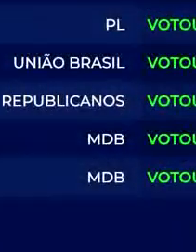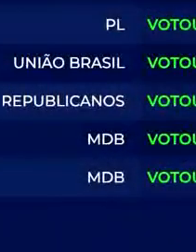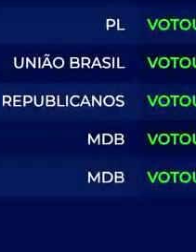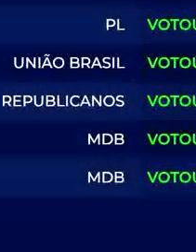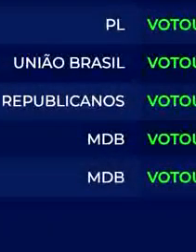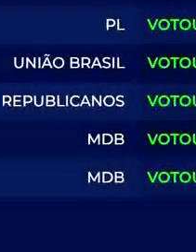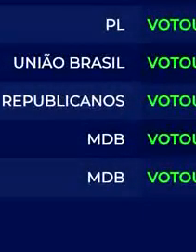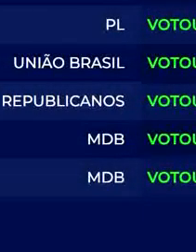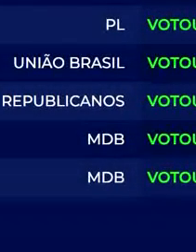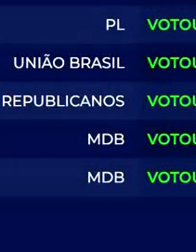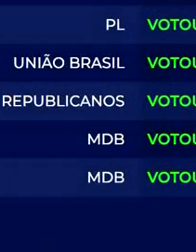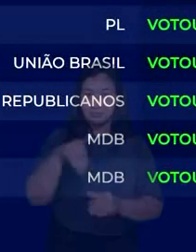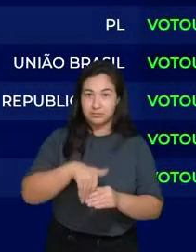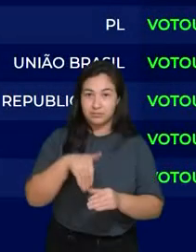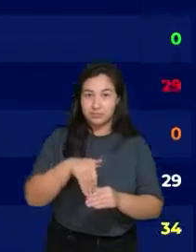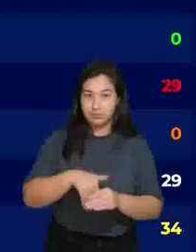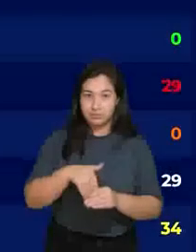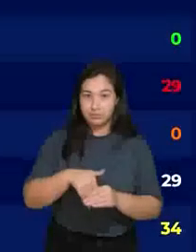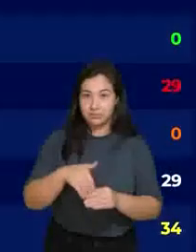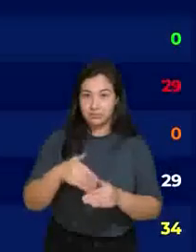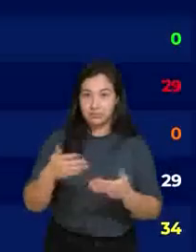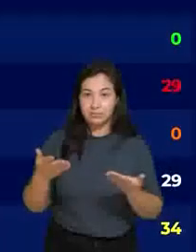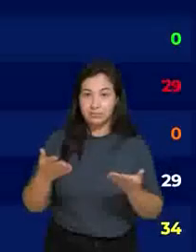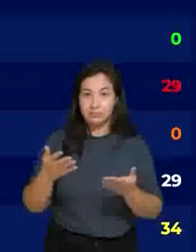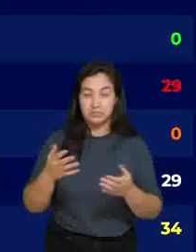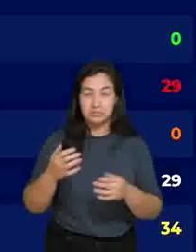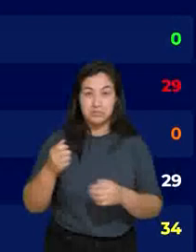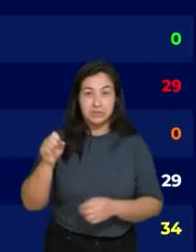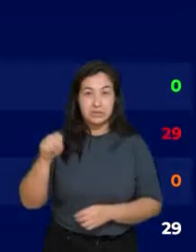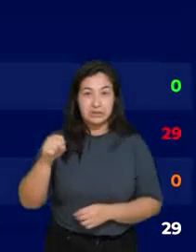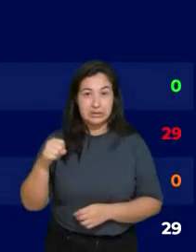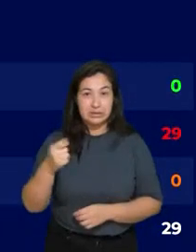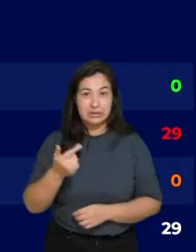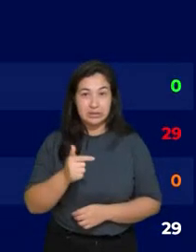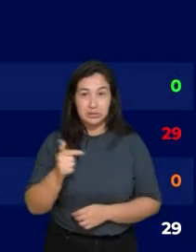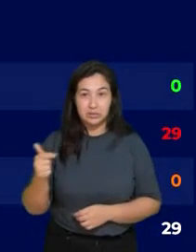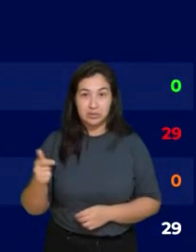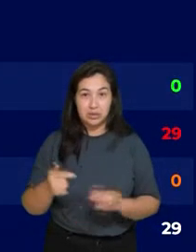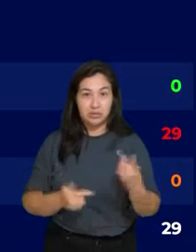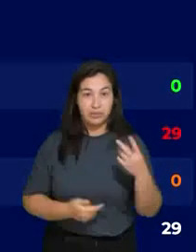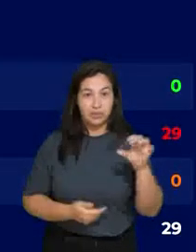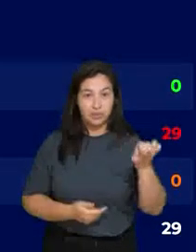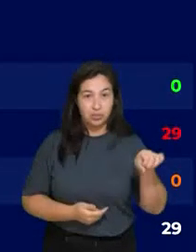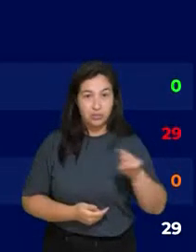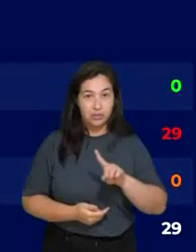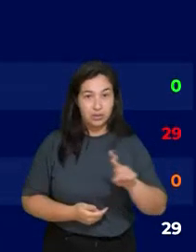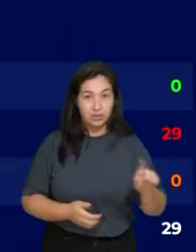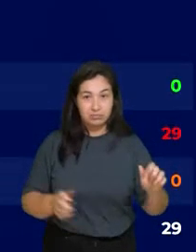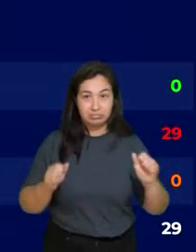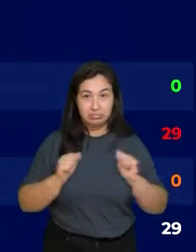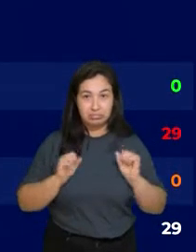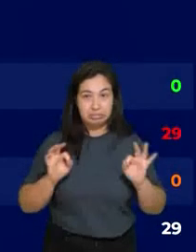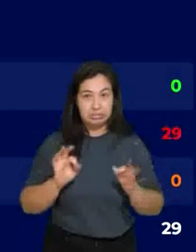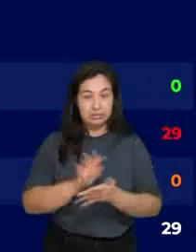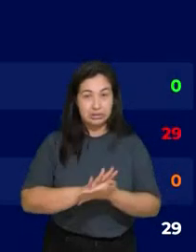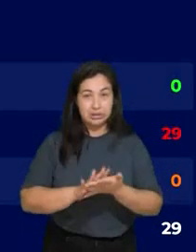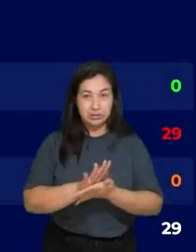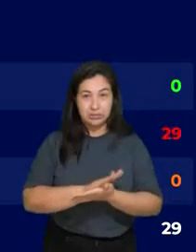Cerrada a votação, colho o resultado, nenhum voto sim, 29 votos não, nenhuma abstenção,